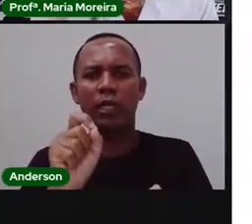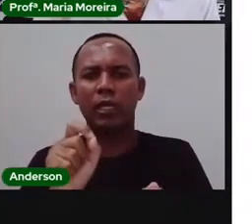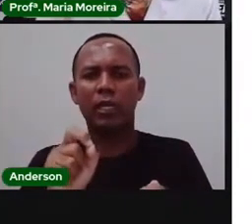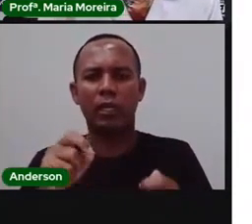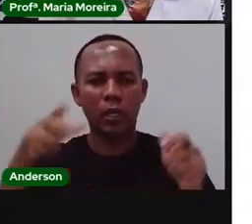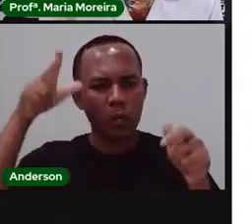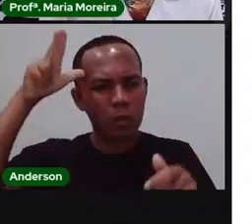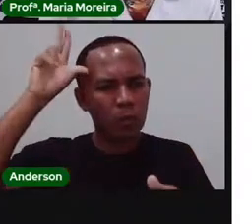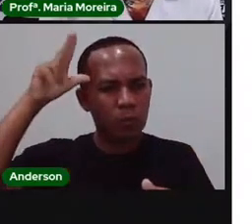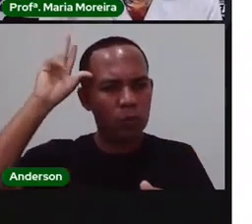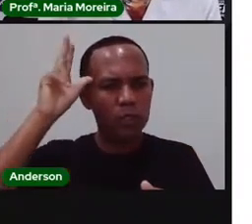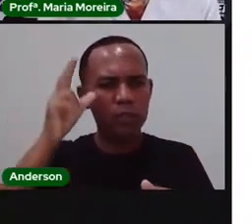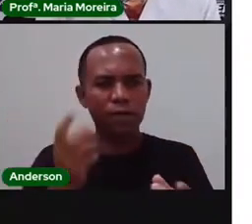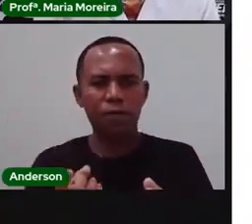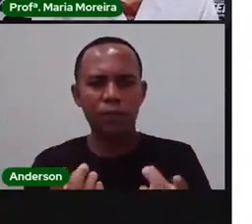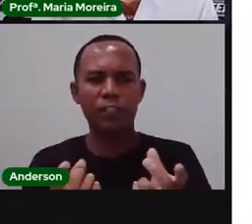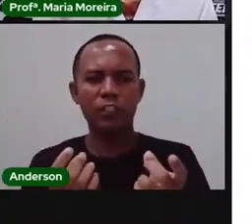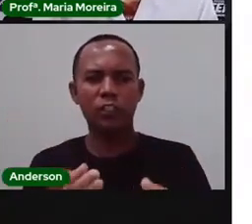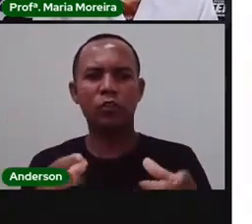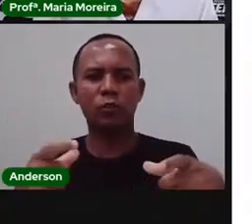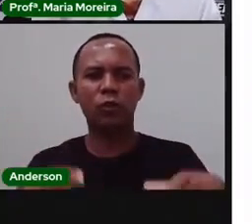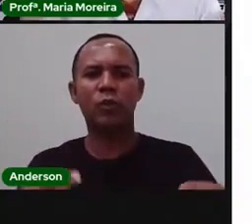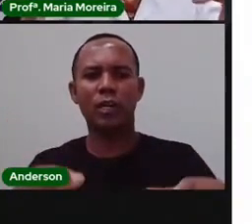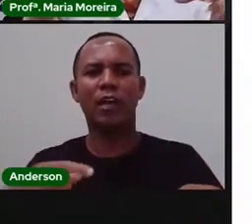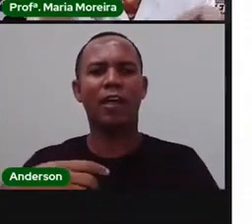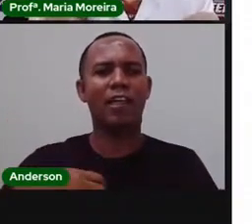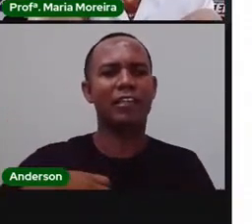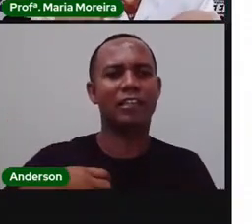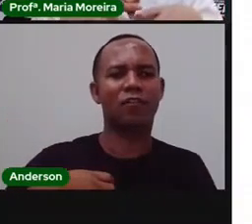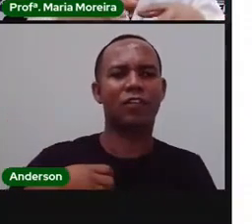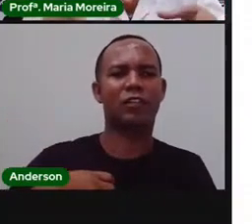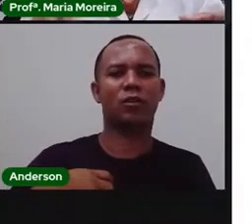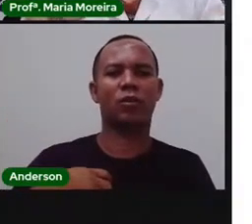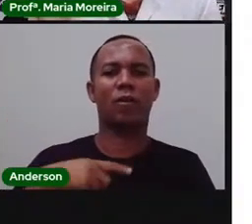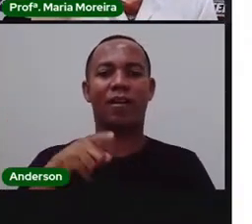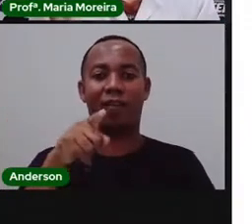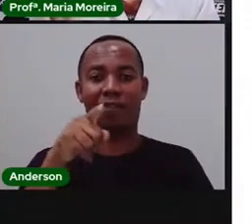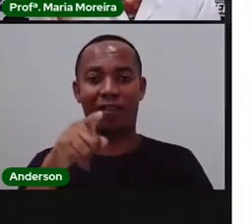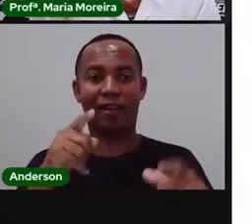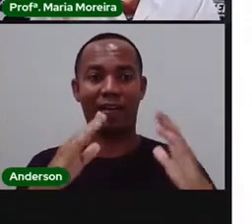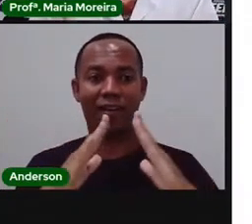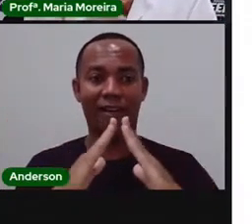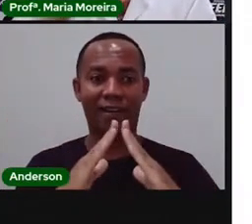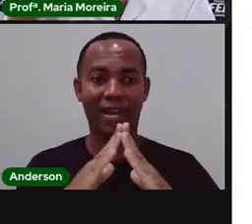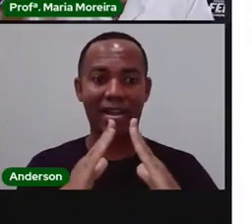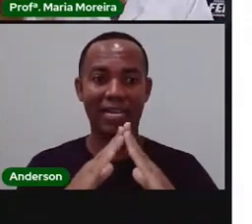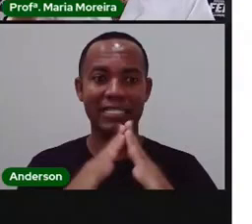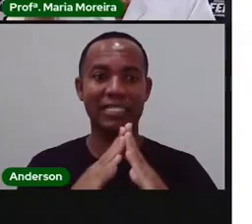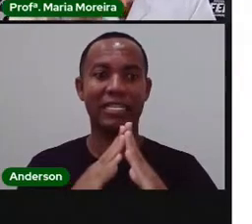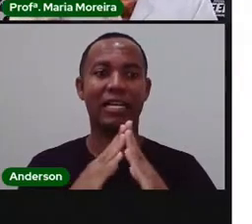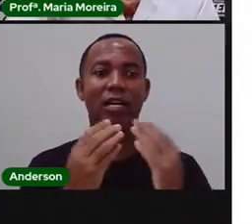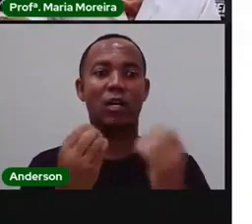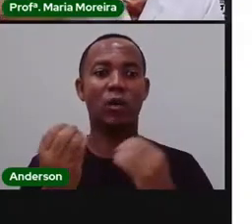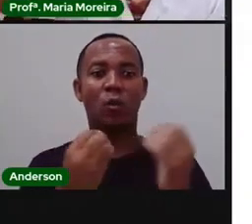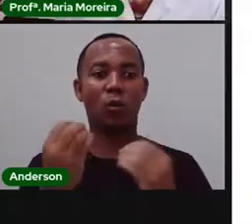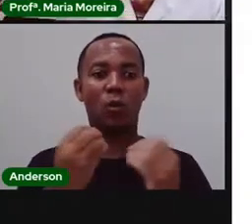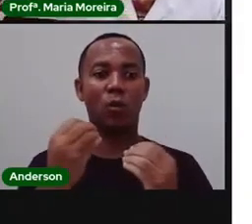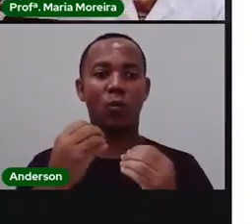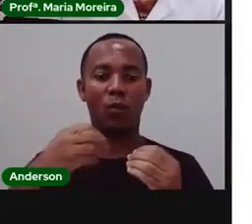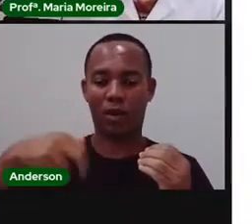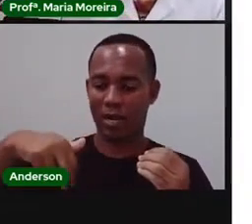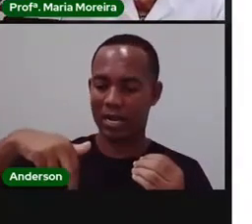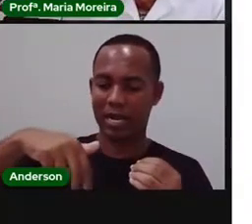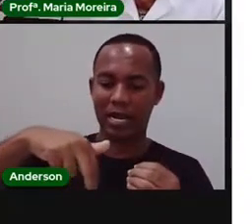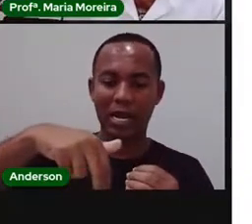Salvador, Cachoeira e Santo Amaro. Então, o que que acontece? Essa casa, essa fazenda, era caminho para essas pessoas que iam